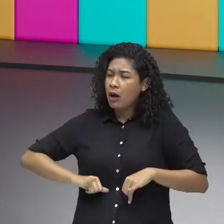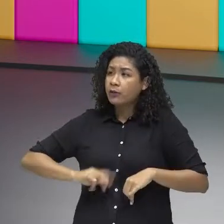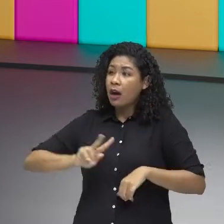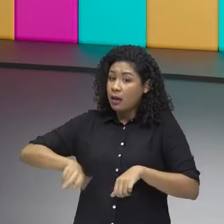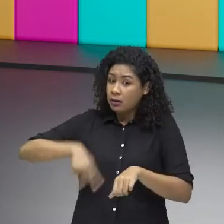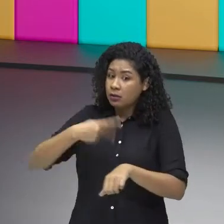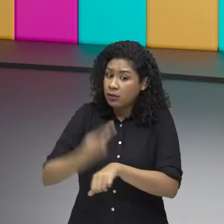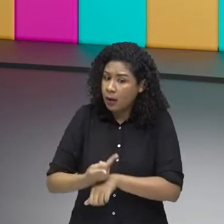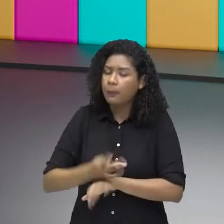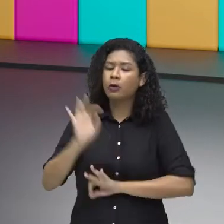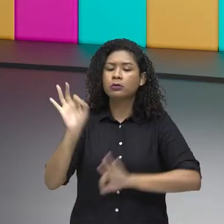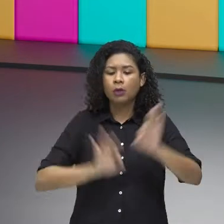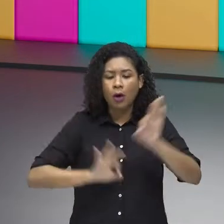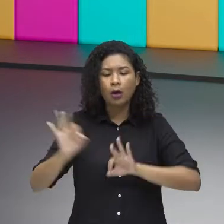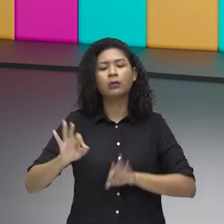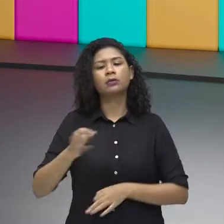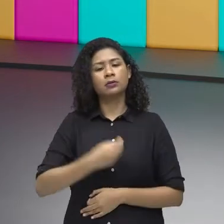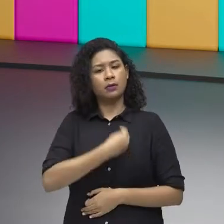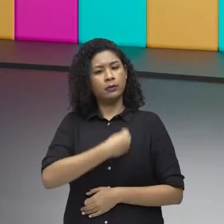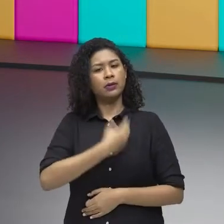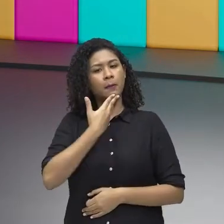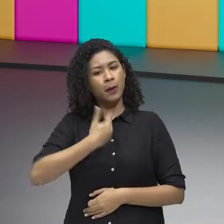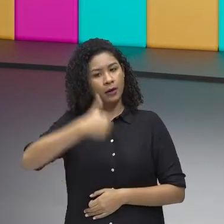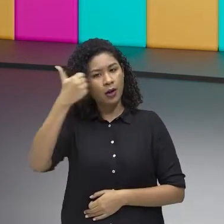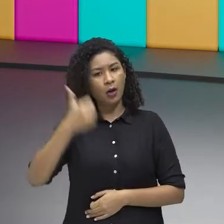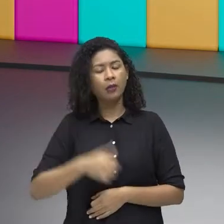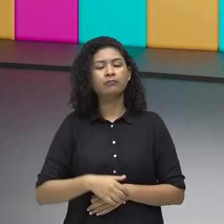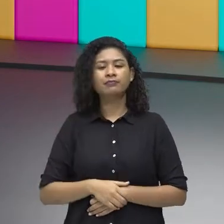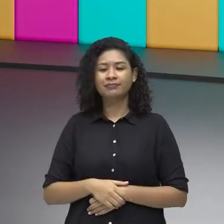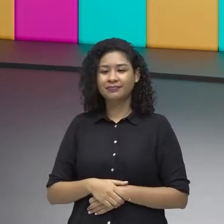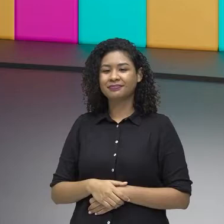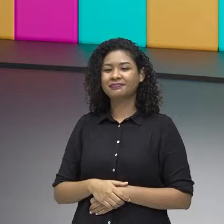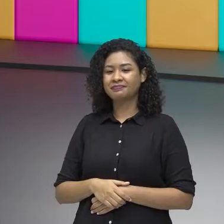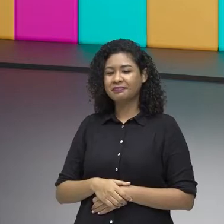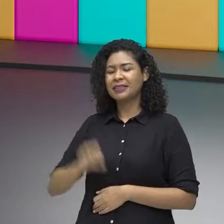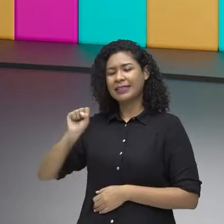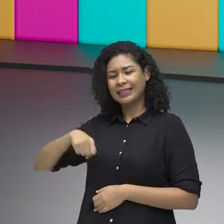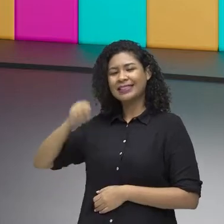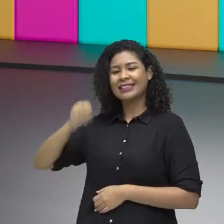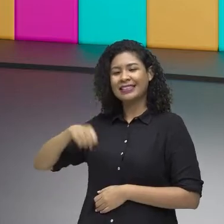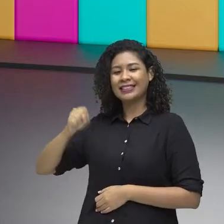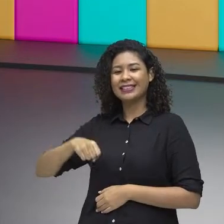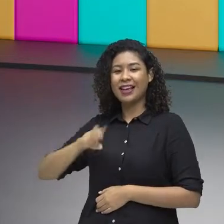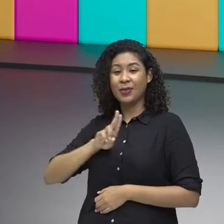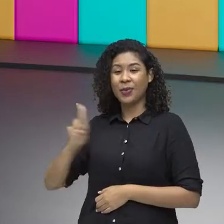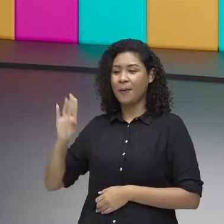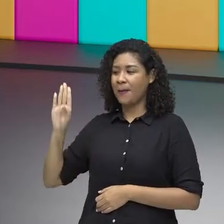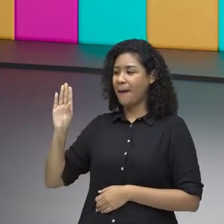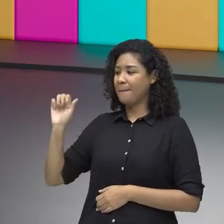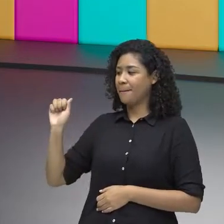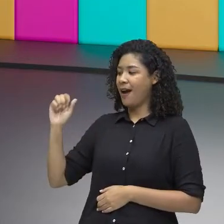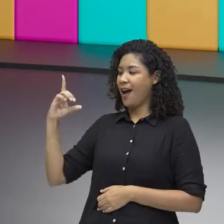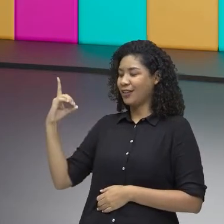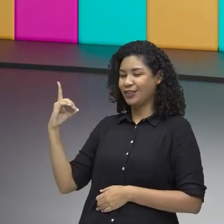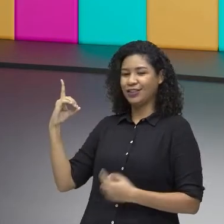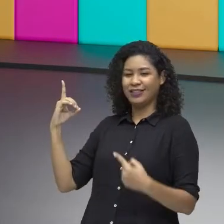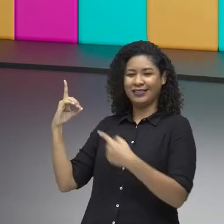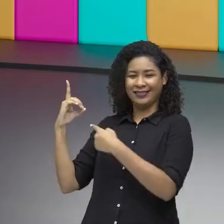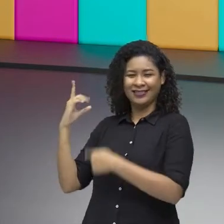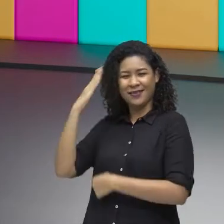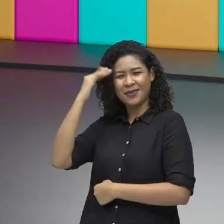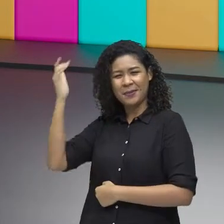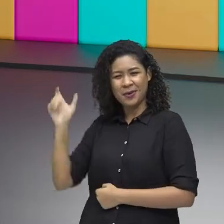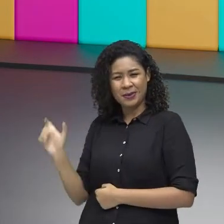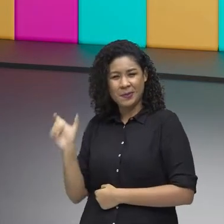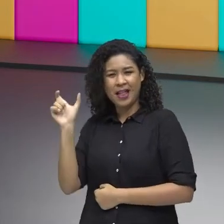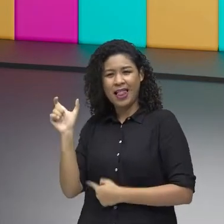se reorganizar, né? Exatamente, Renata, exatamente. A gente chama da famosa bad, né? A famosa bad que de vez em quando a gente